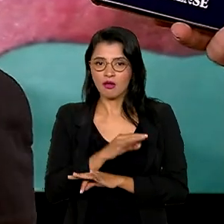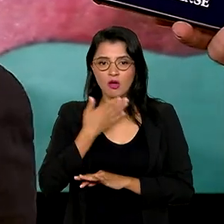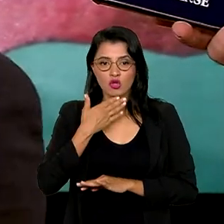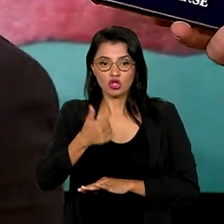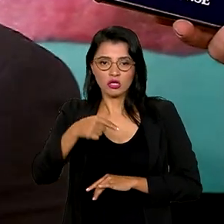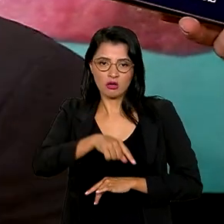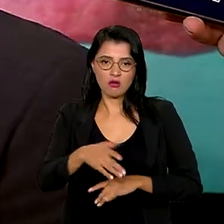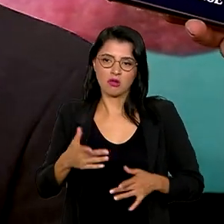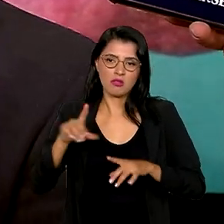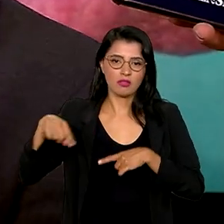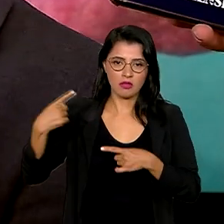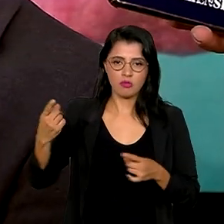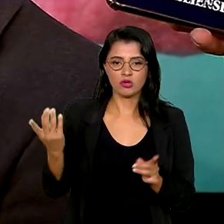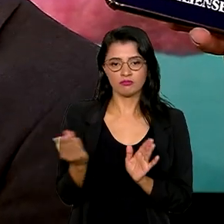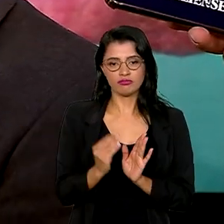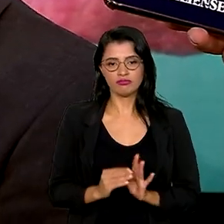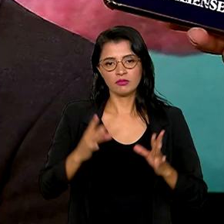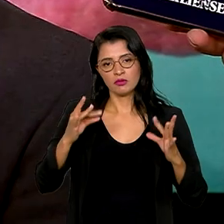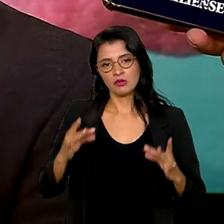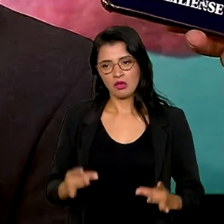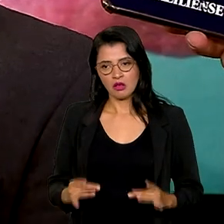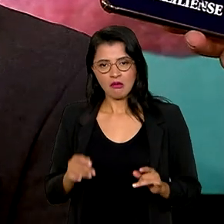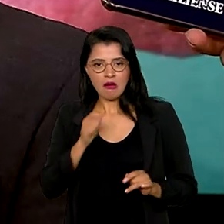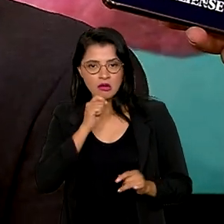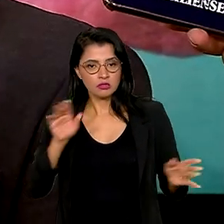com todos esses detalhes aí dentro